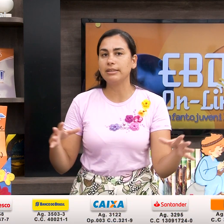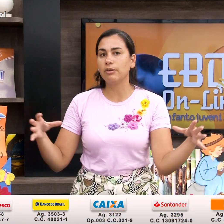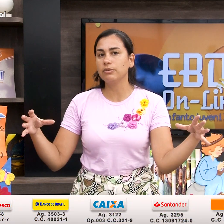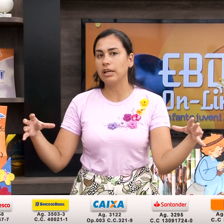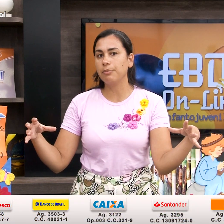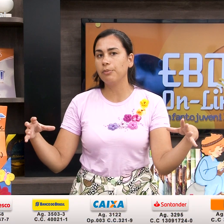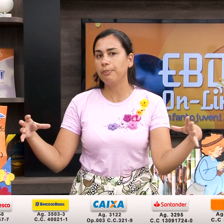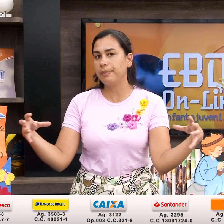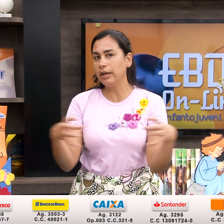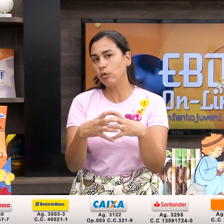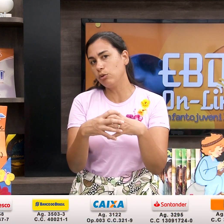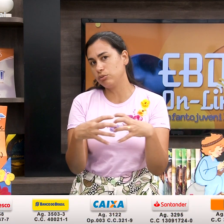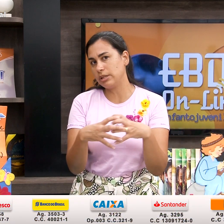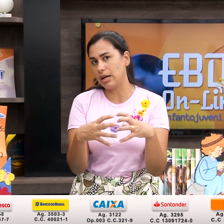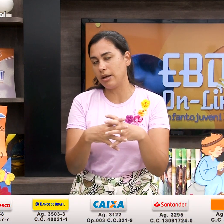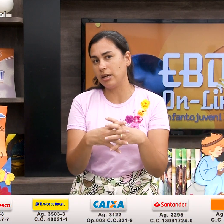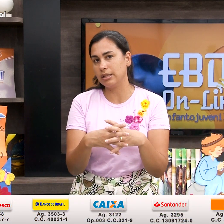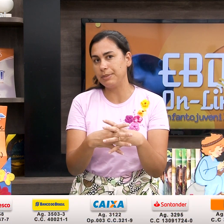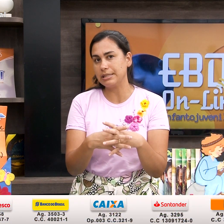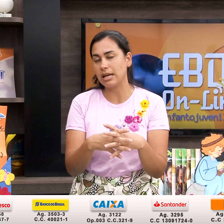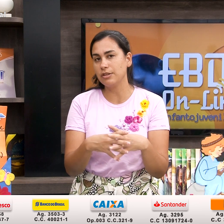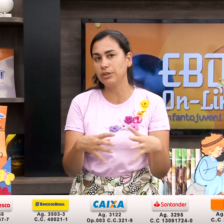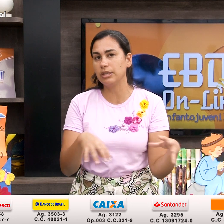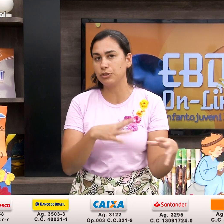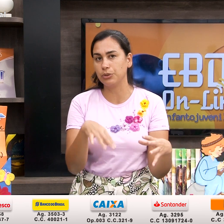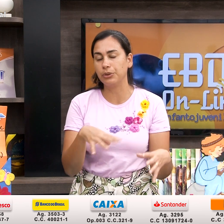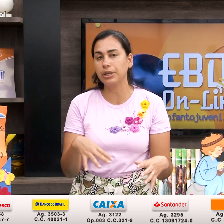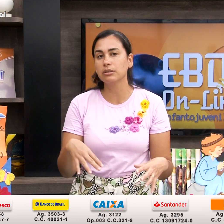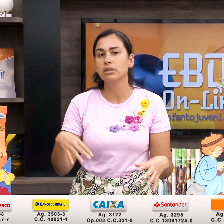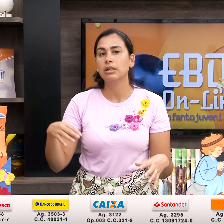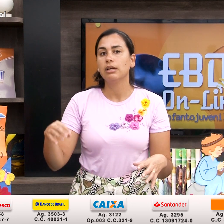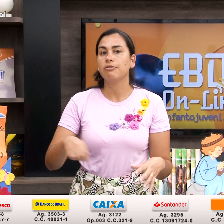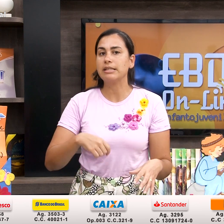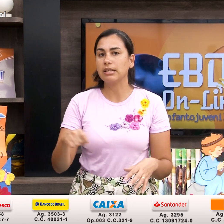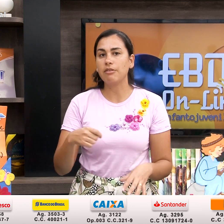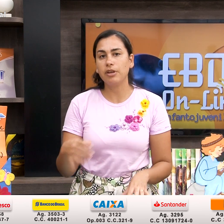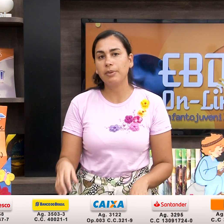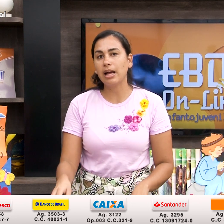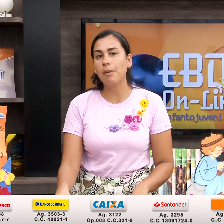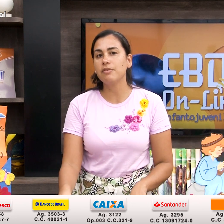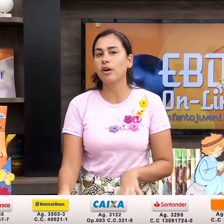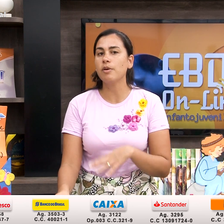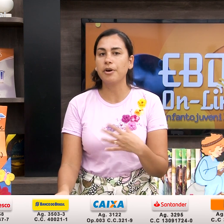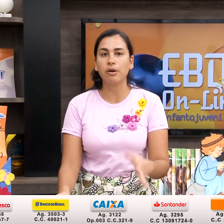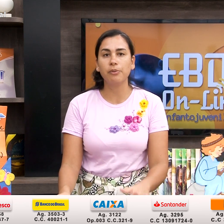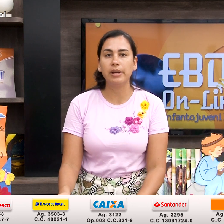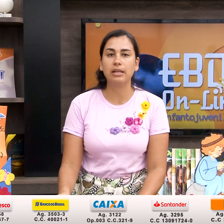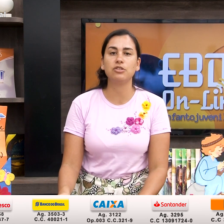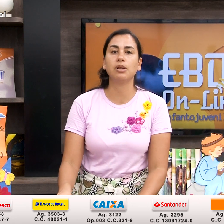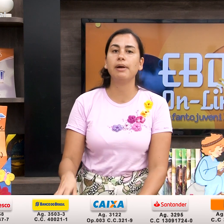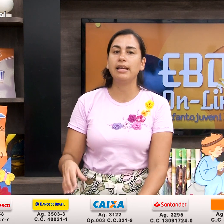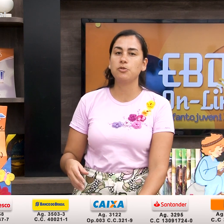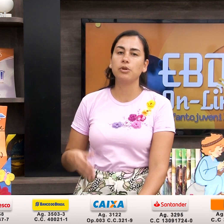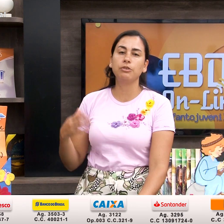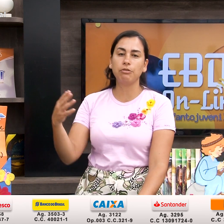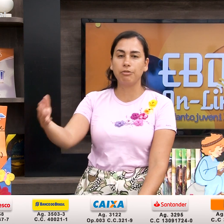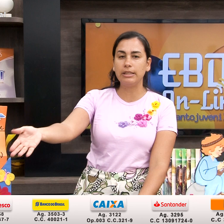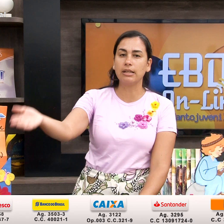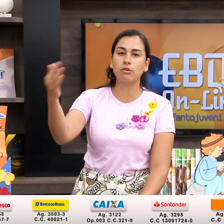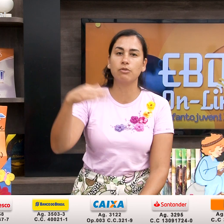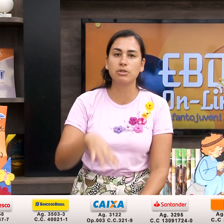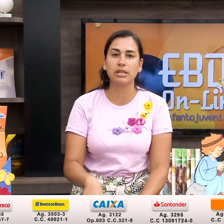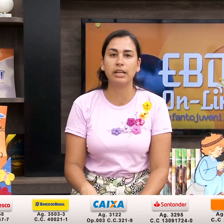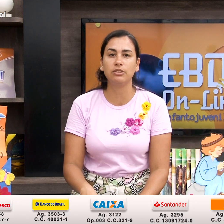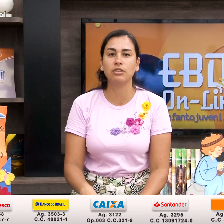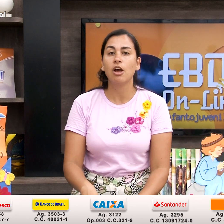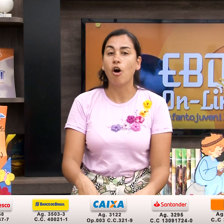aproveita que vai ter um tempo bem curto da mensagem, da história. Faz a tarefinha bem rápido, vai comemorar com eles, chama eles pro ano que vem